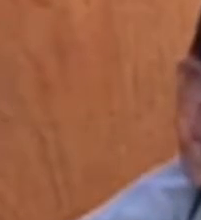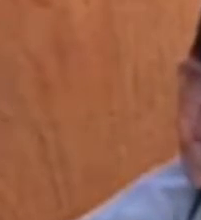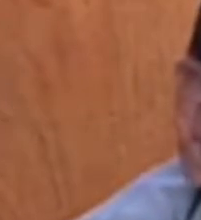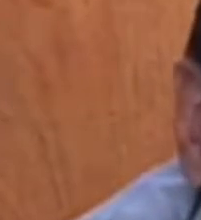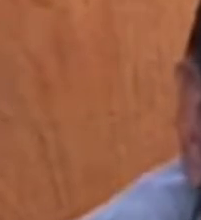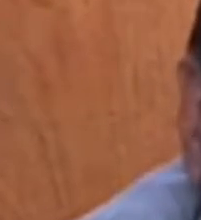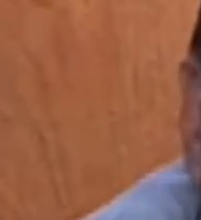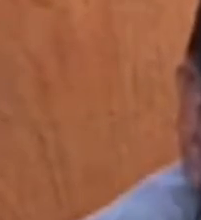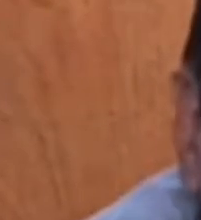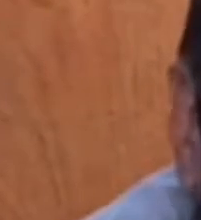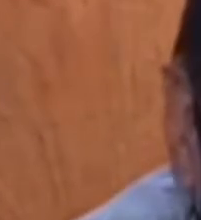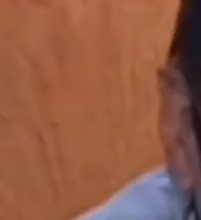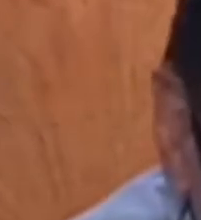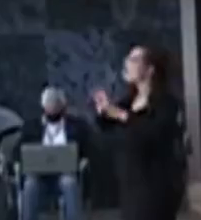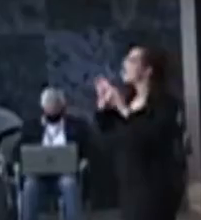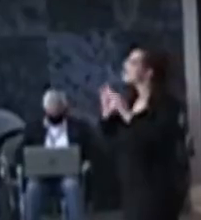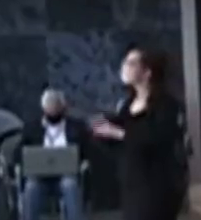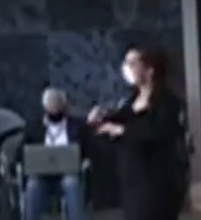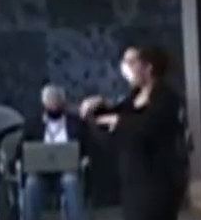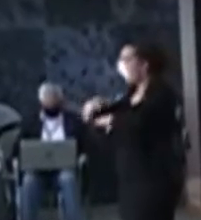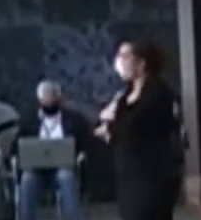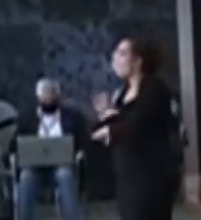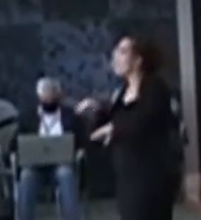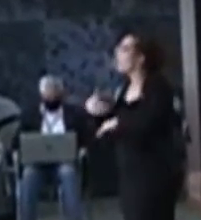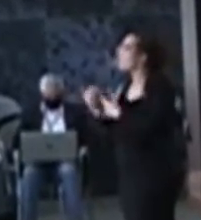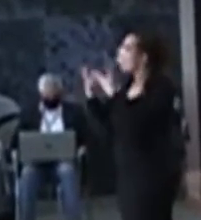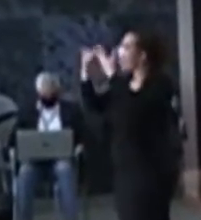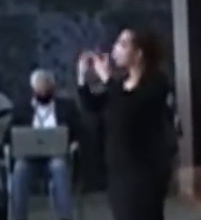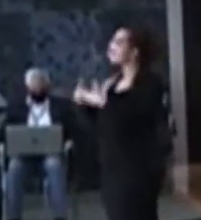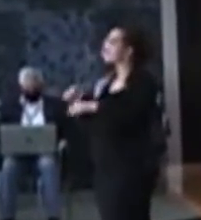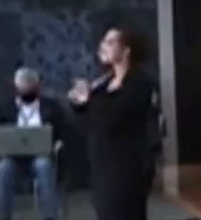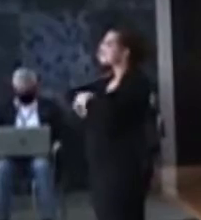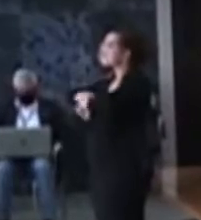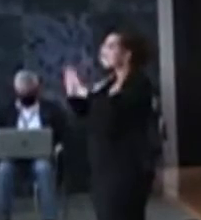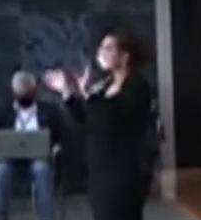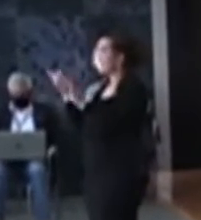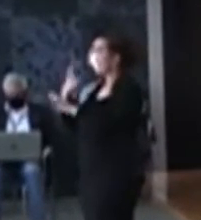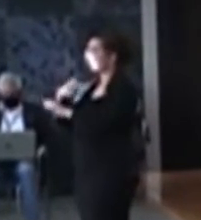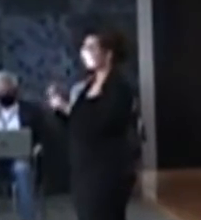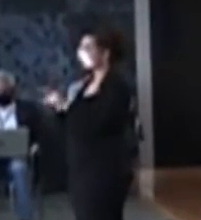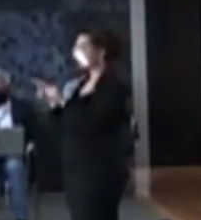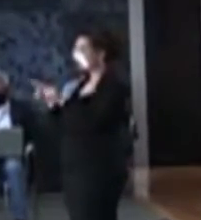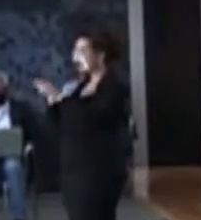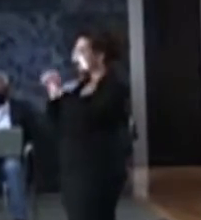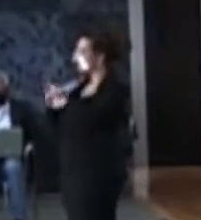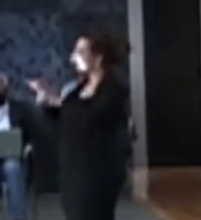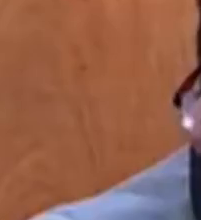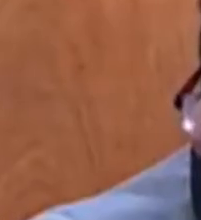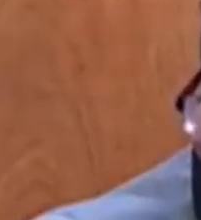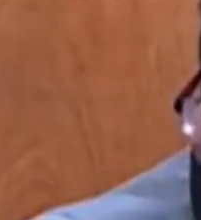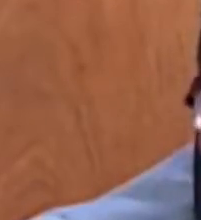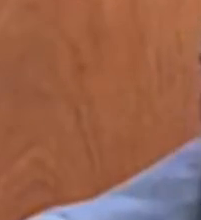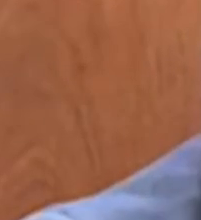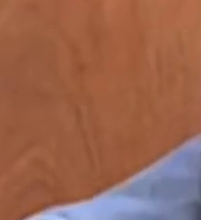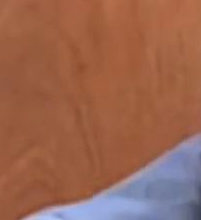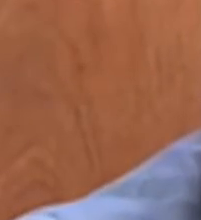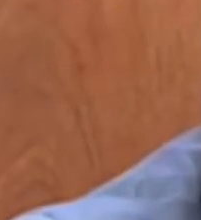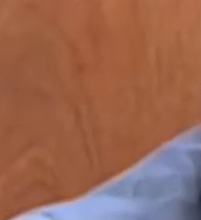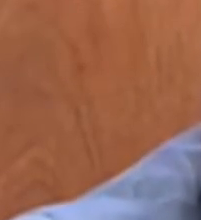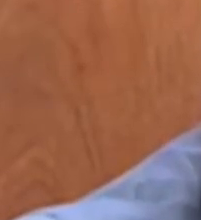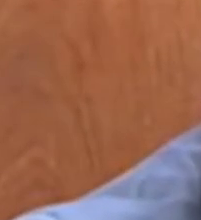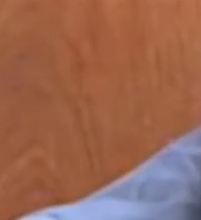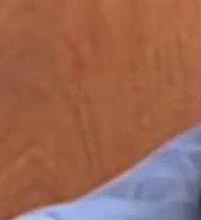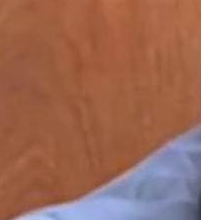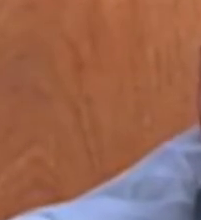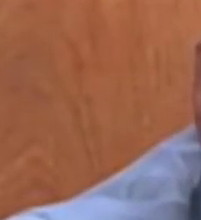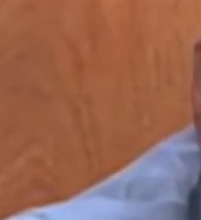Importante lembrar que a imunização vai acontecer em duas doses do mesmo laboratório. E isso será controlado, a